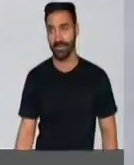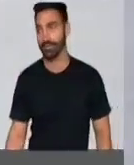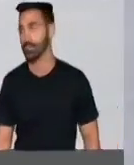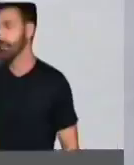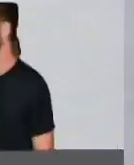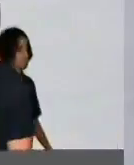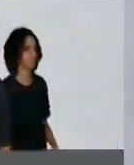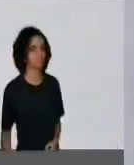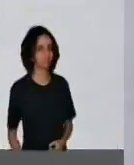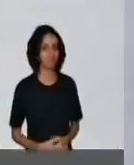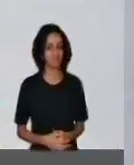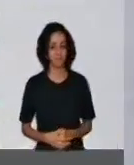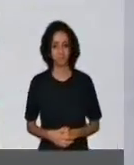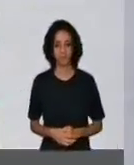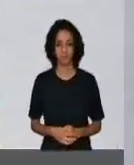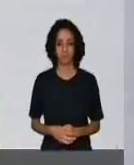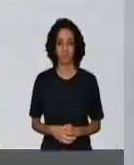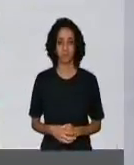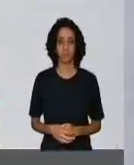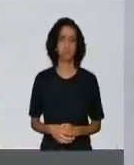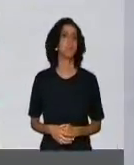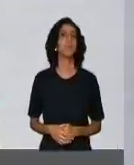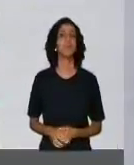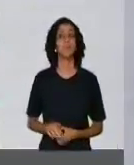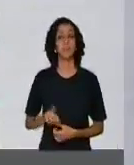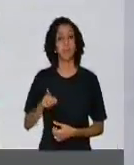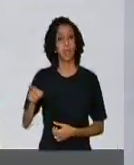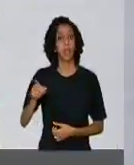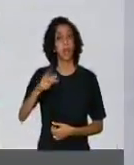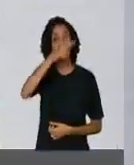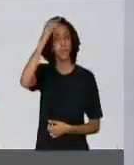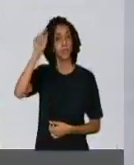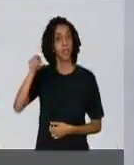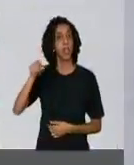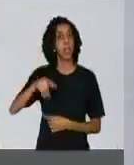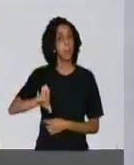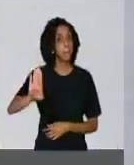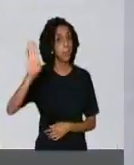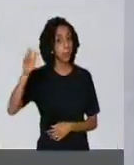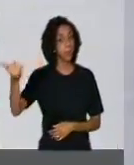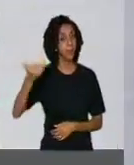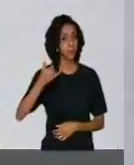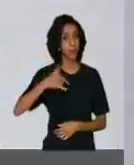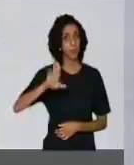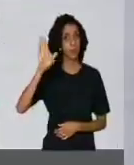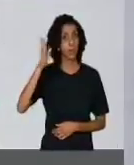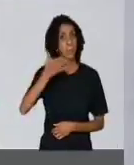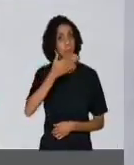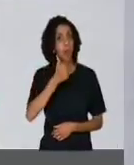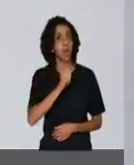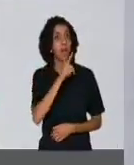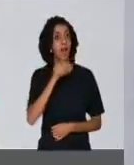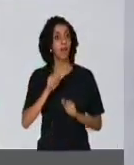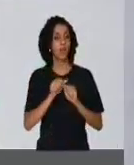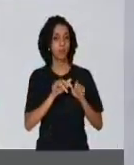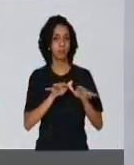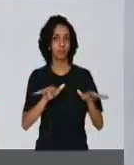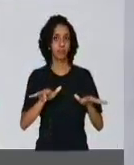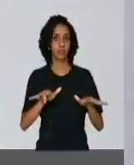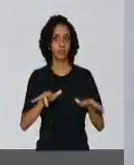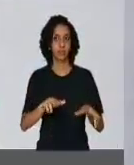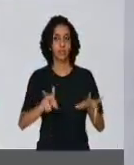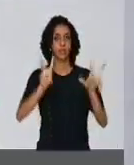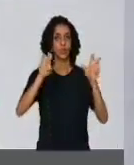o nosso gerente local nos prometeu melhorar a distribuição de água, ver a questão